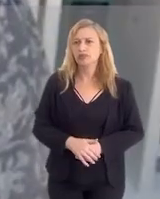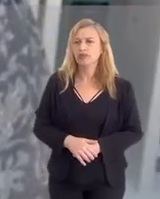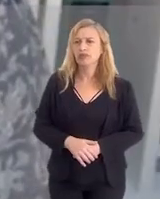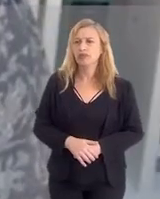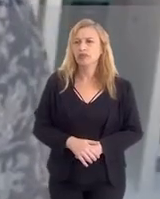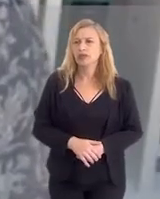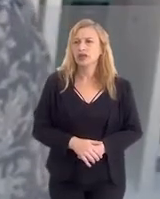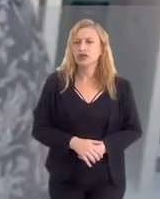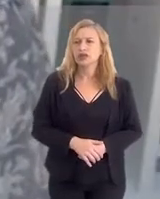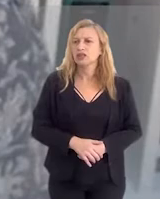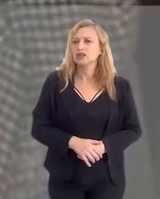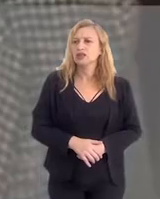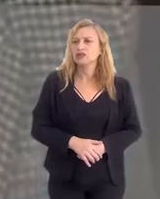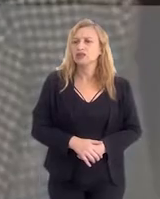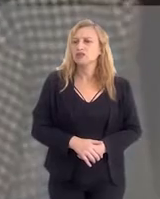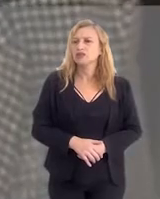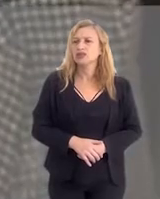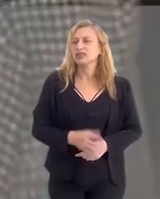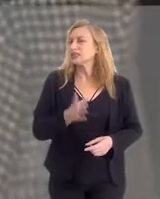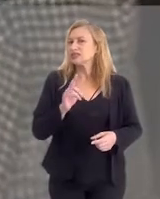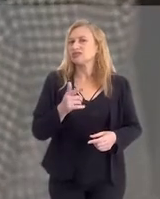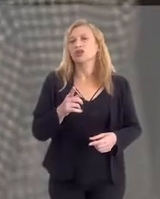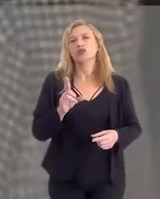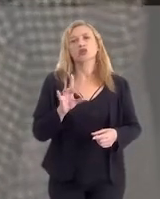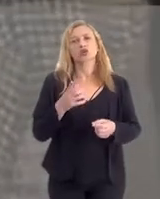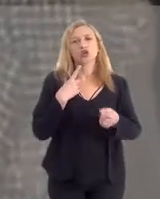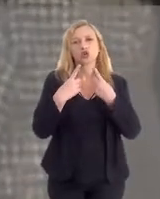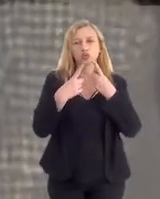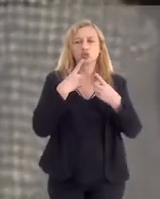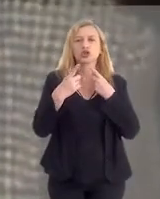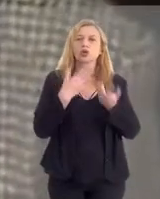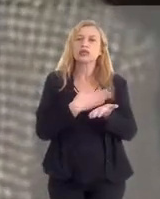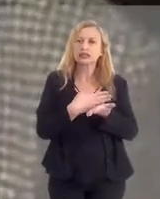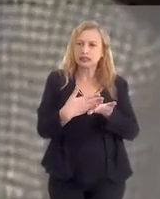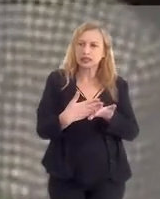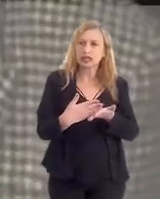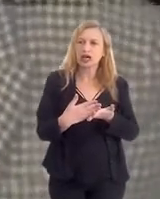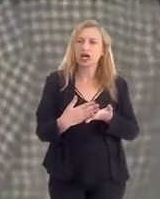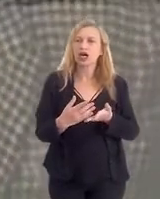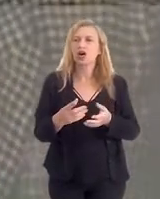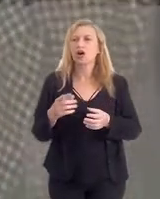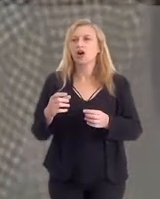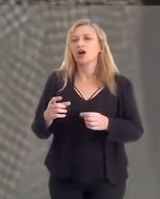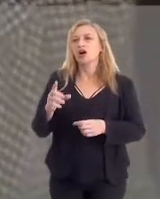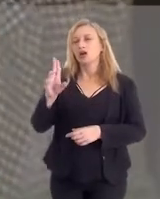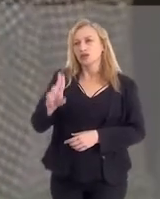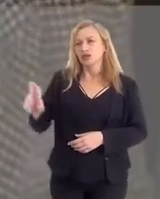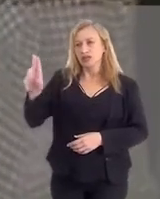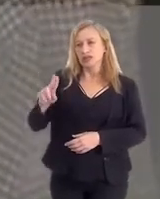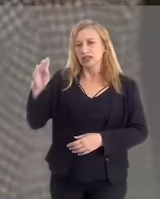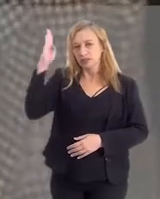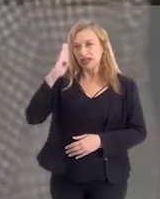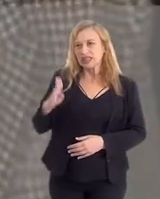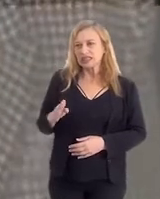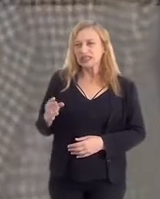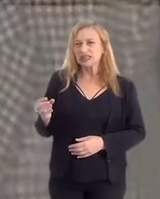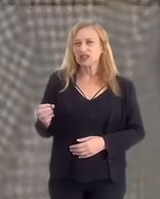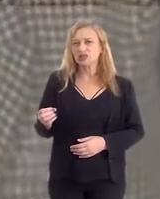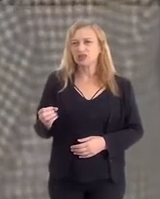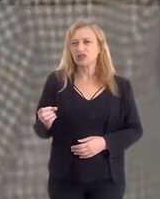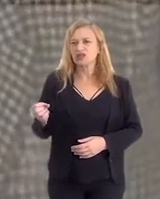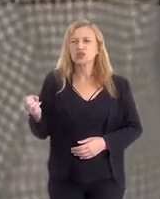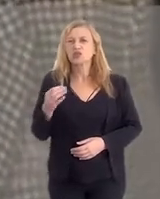Política de ação afirmativa ainda. Não havia, ainda estava ali num debate inicial. A Universidade de Brasília é até bem